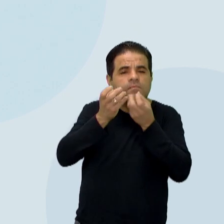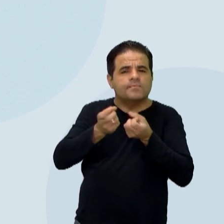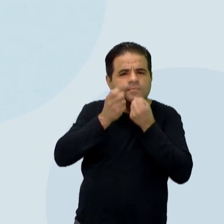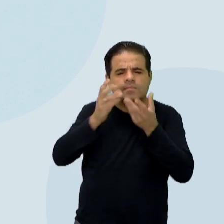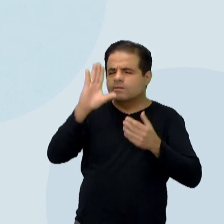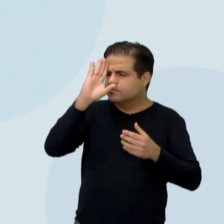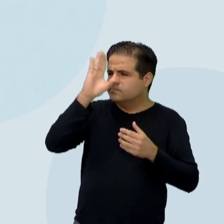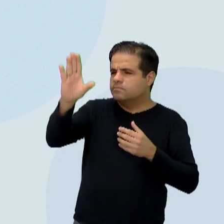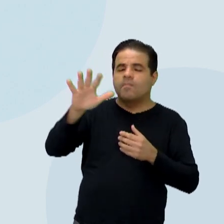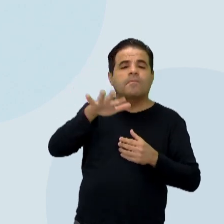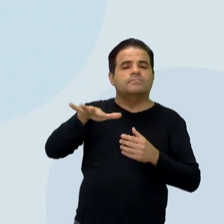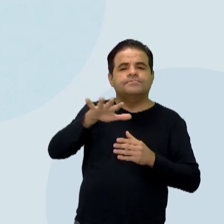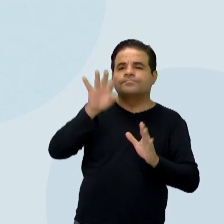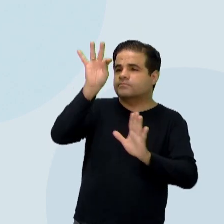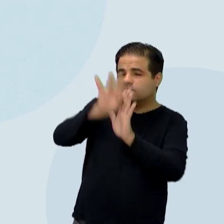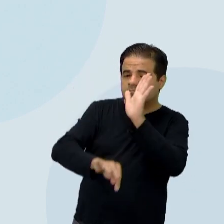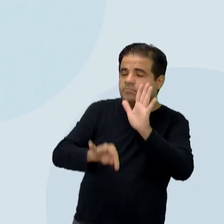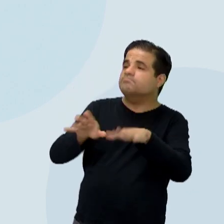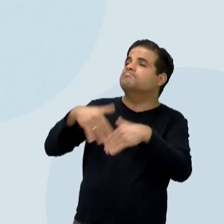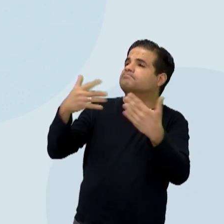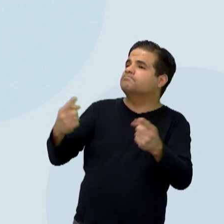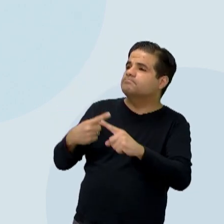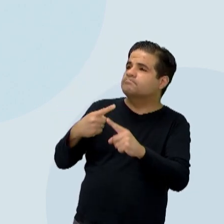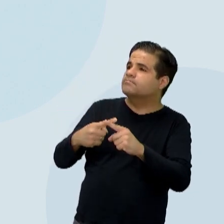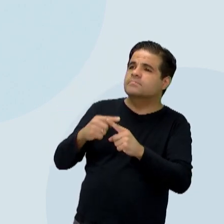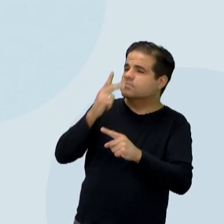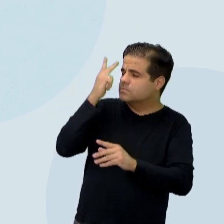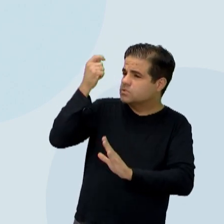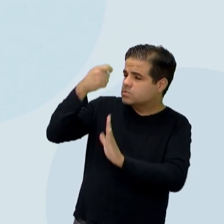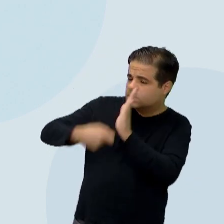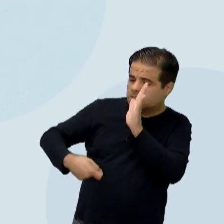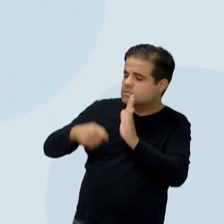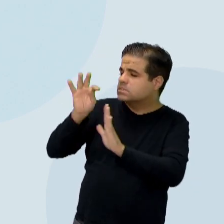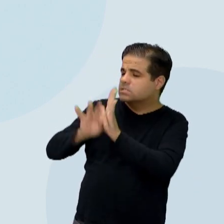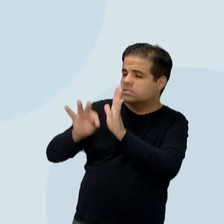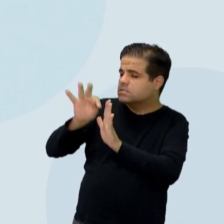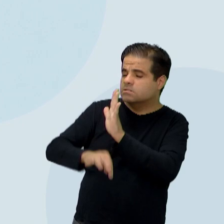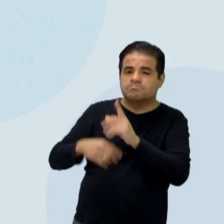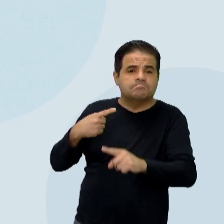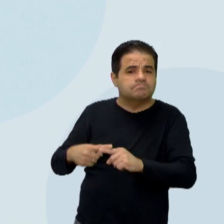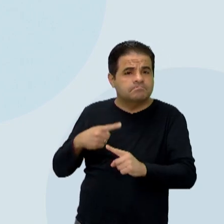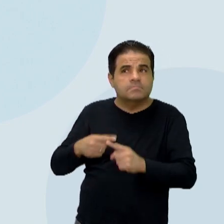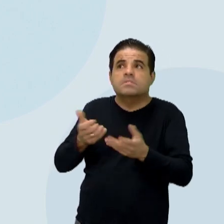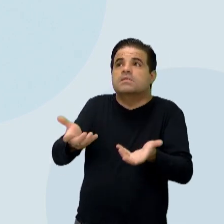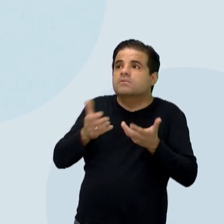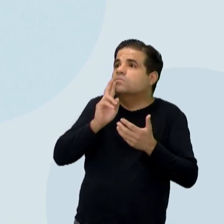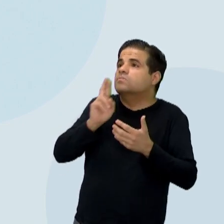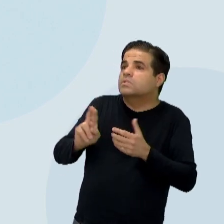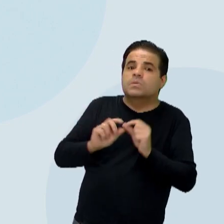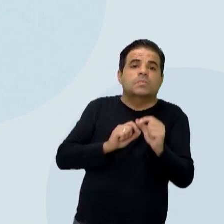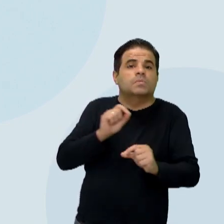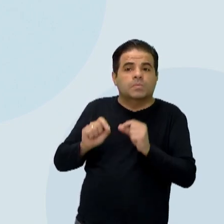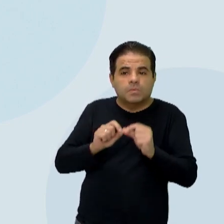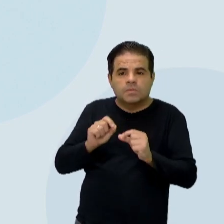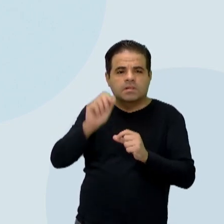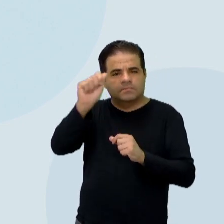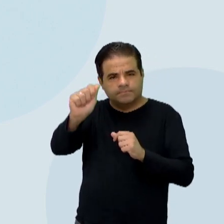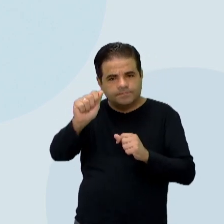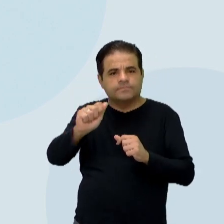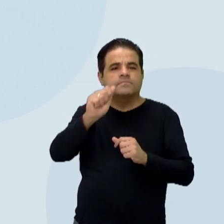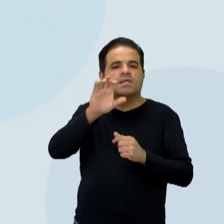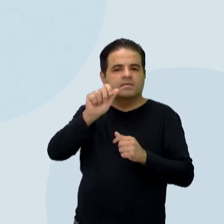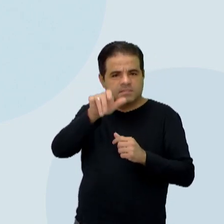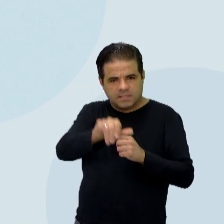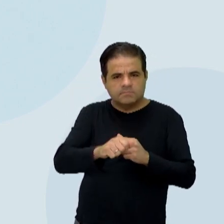informação principal desse texto? Ou seja, por que o autor escreveu esse texto? Ele queria responder ao quê? Então vamos lá. A. O